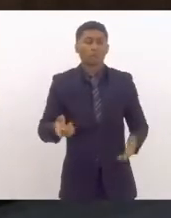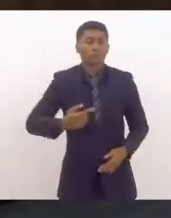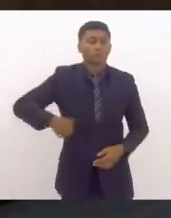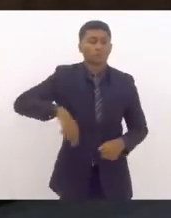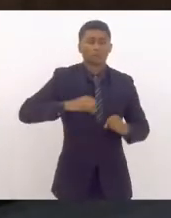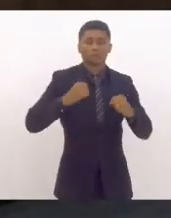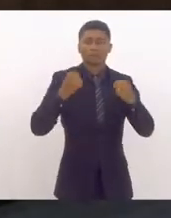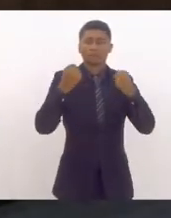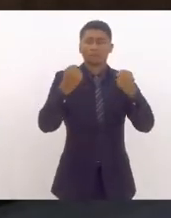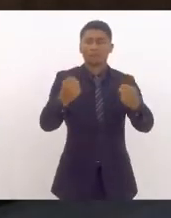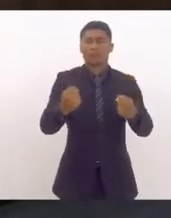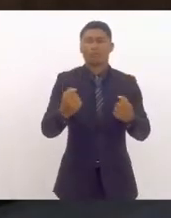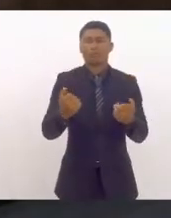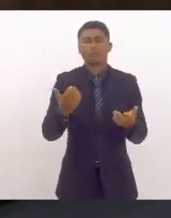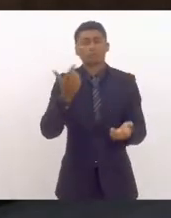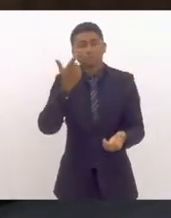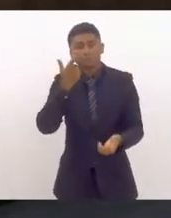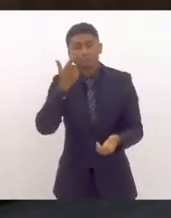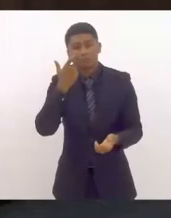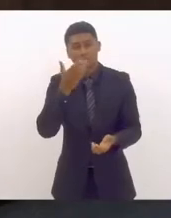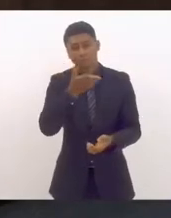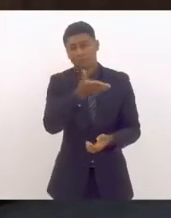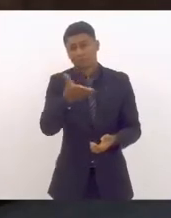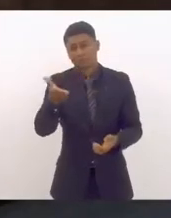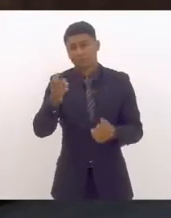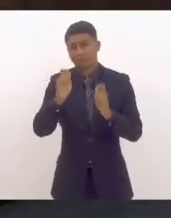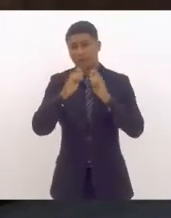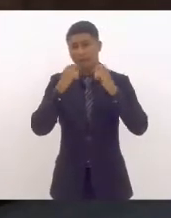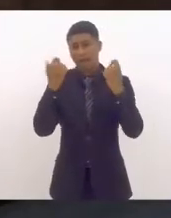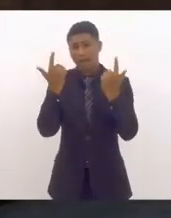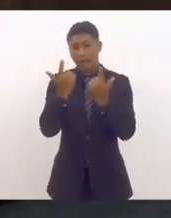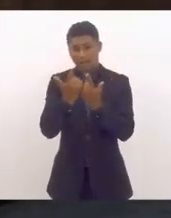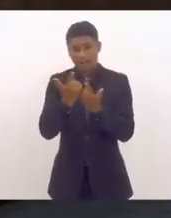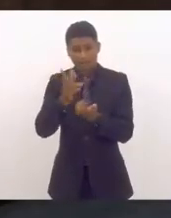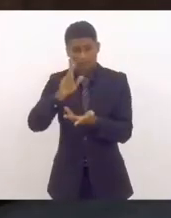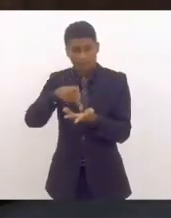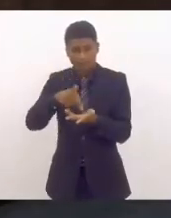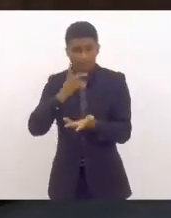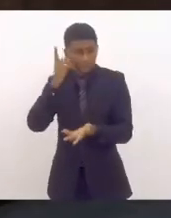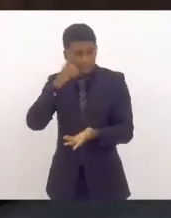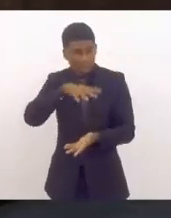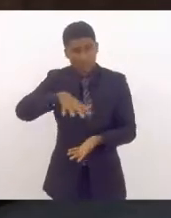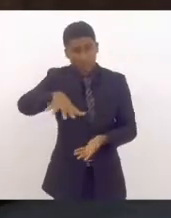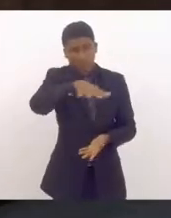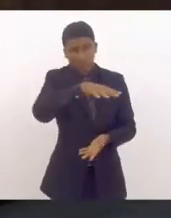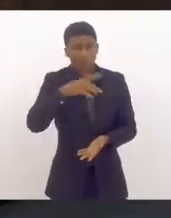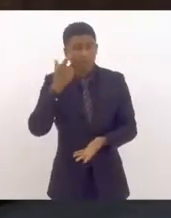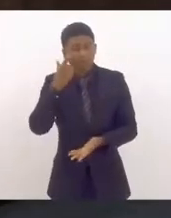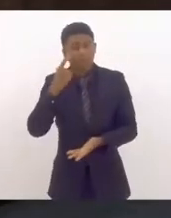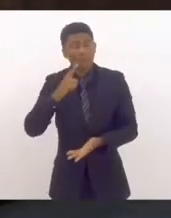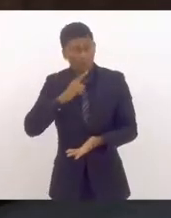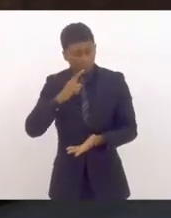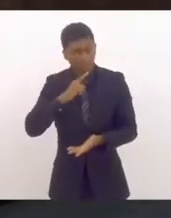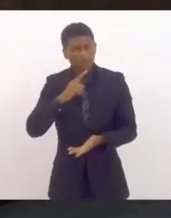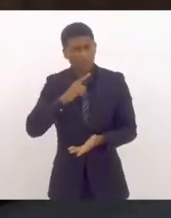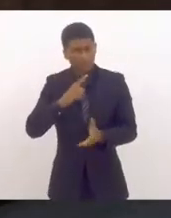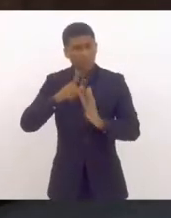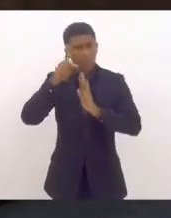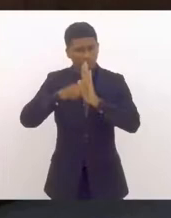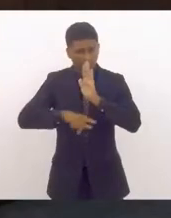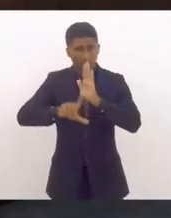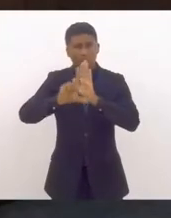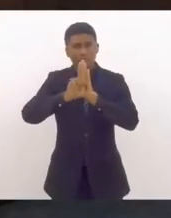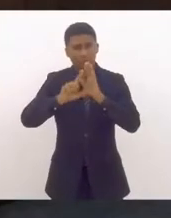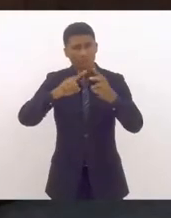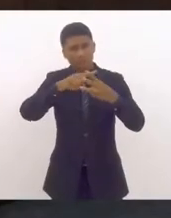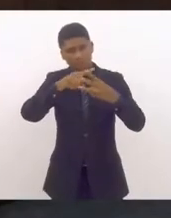de trazê-los para apreciação do Parlamento, de fato, fluminense. Então, há aqui três projetos que foram muito